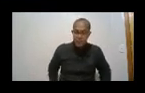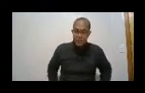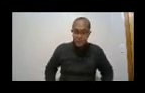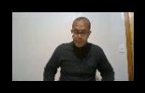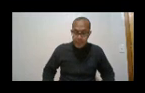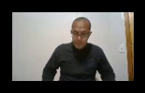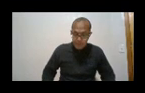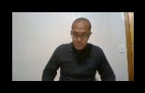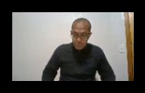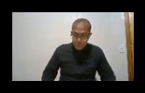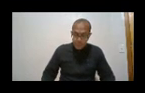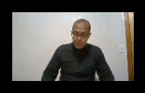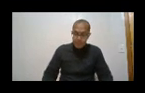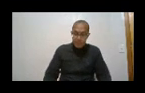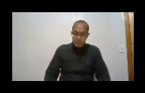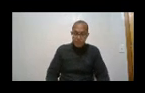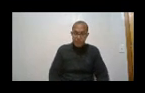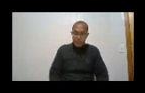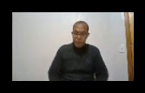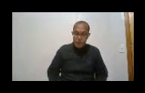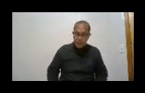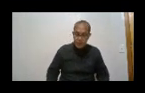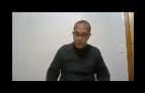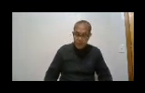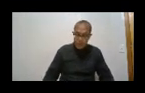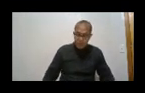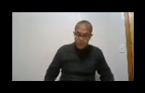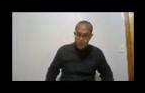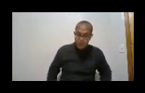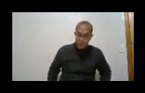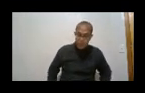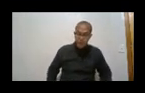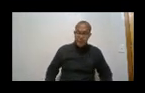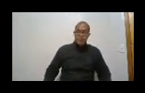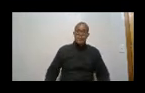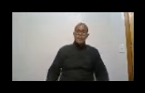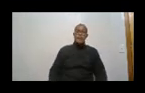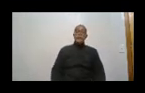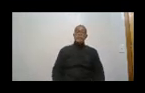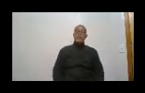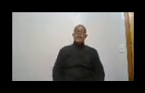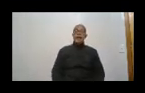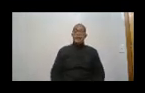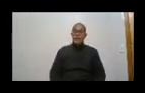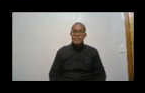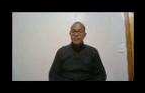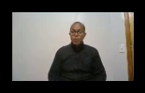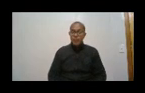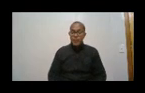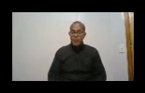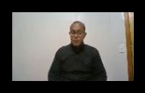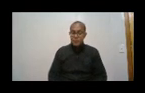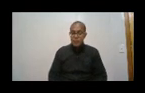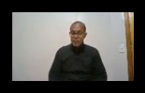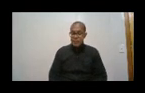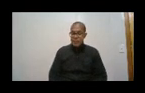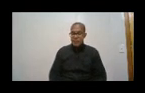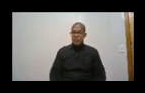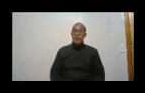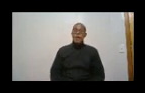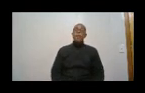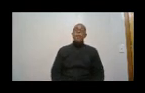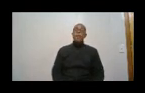beta-bloqueador, tá? Medicamentos que ajudam na hipertensão, propanolol, atenolol, metoprolol, tá? Então, ele vai se ligar naquele receptor para produzir